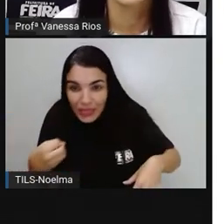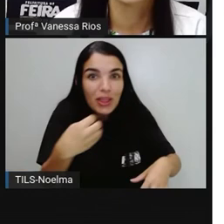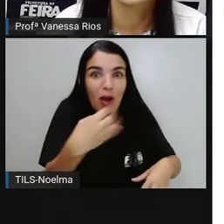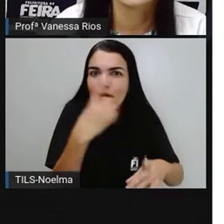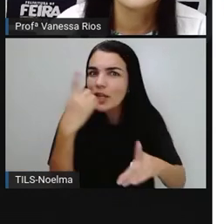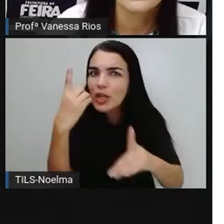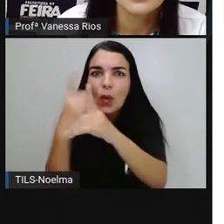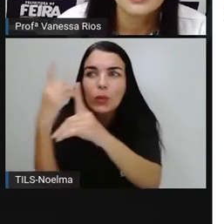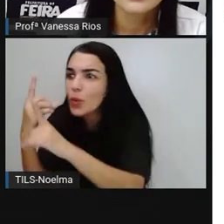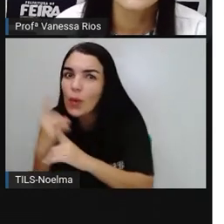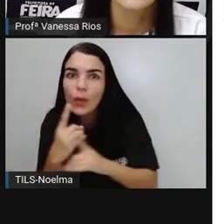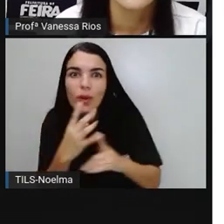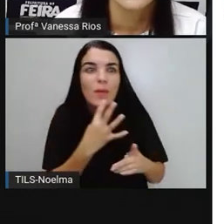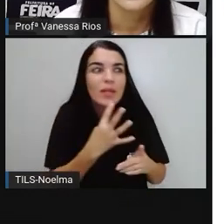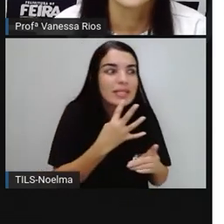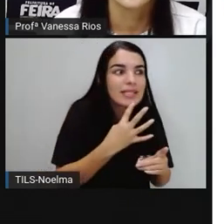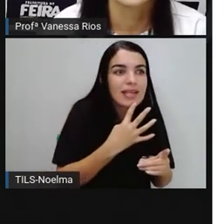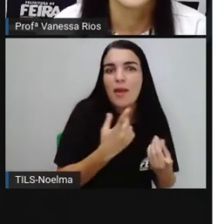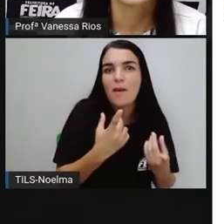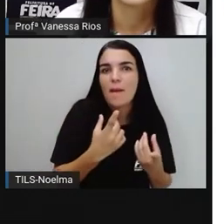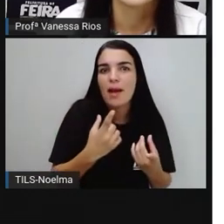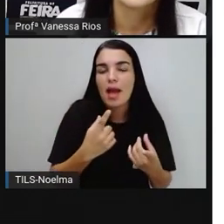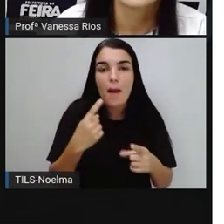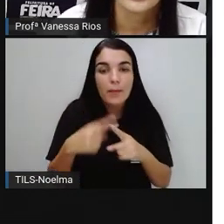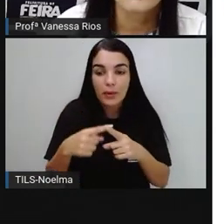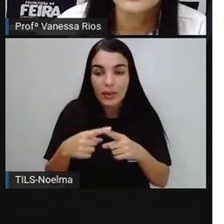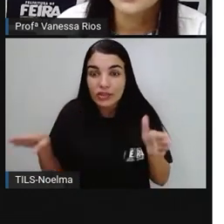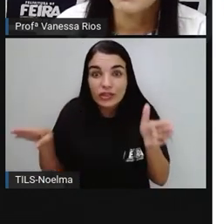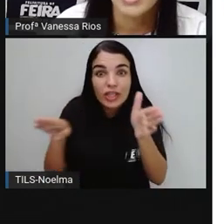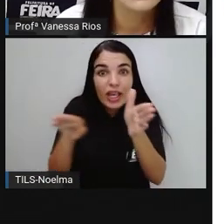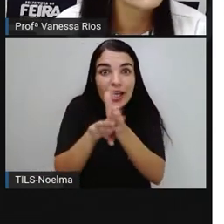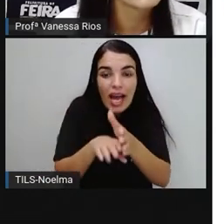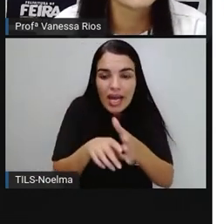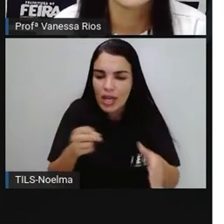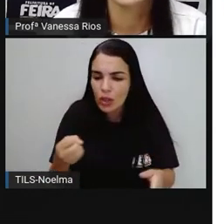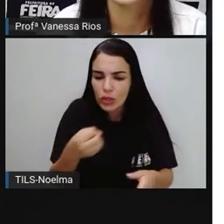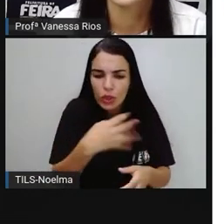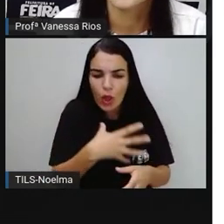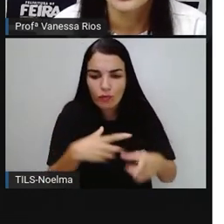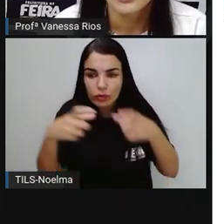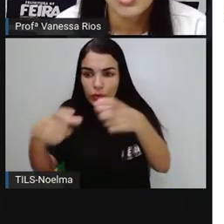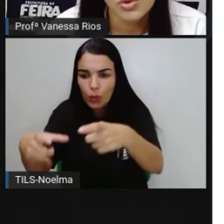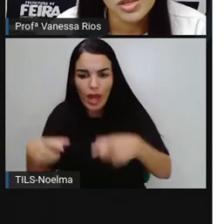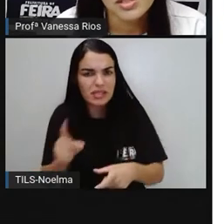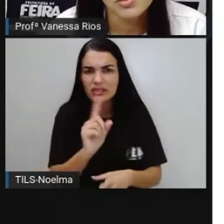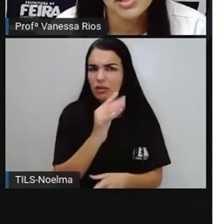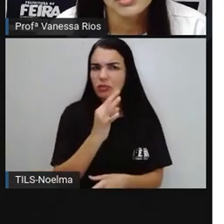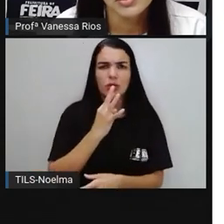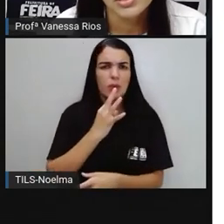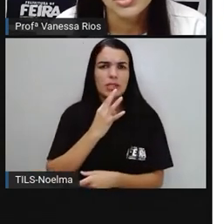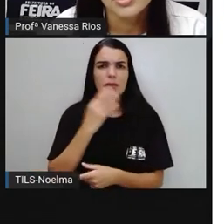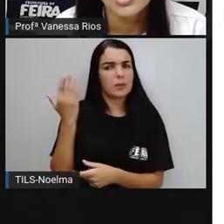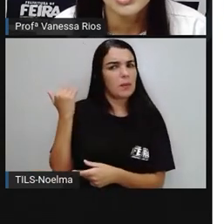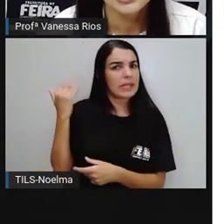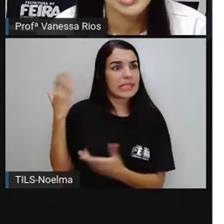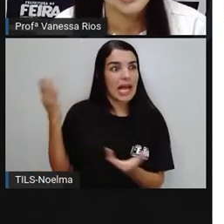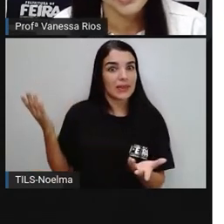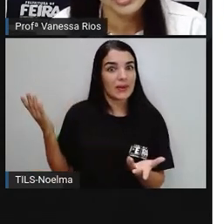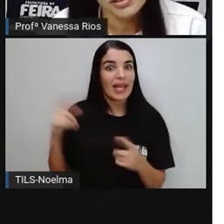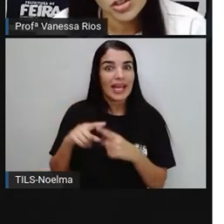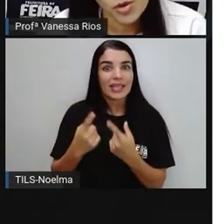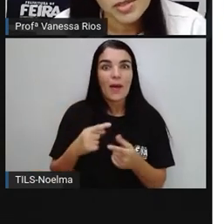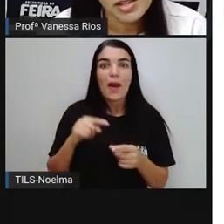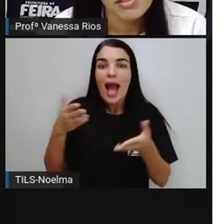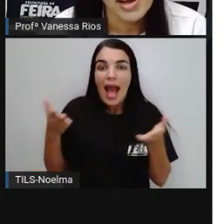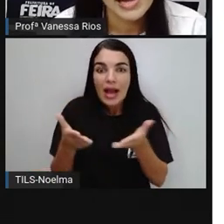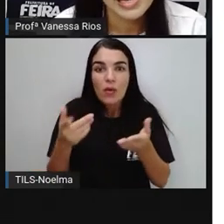serem conhecidas, né, a chegarem aí a novos espaços que não se tinha o conhecimento antes. E aí é